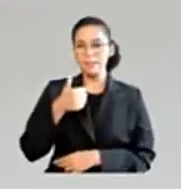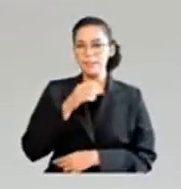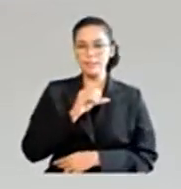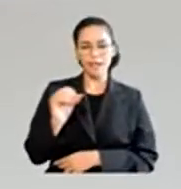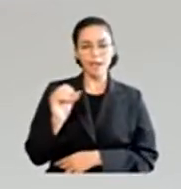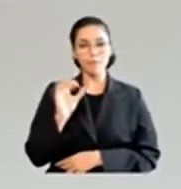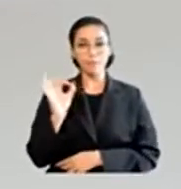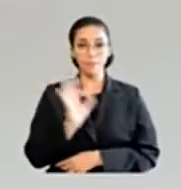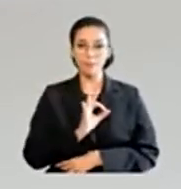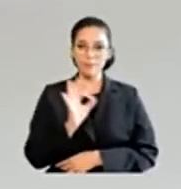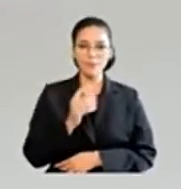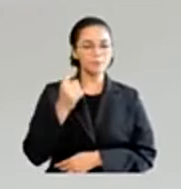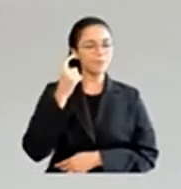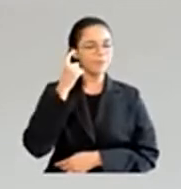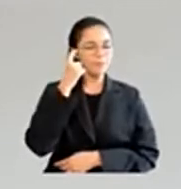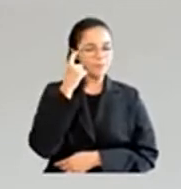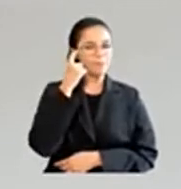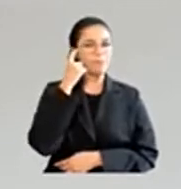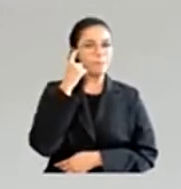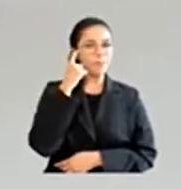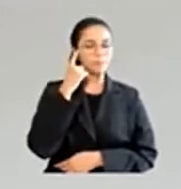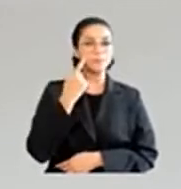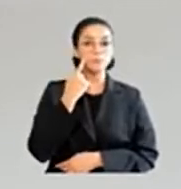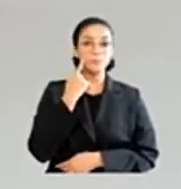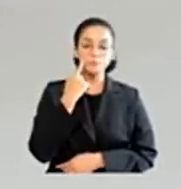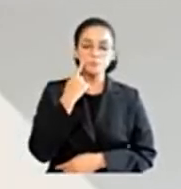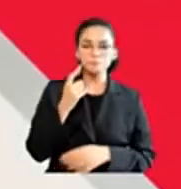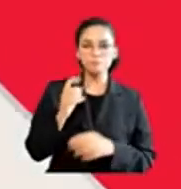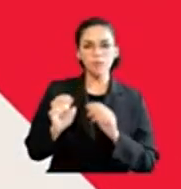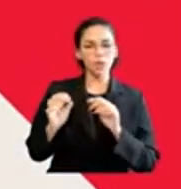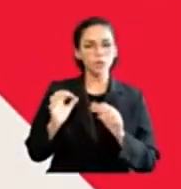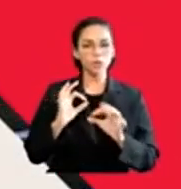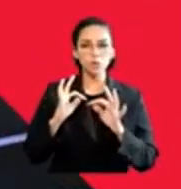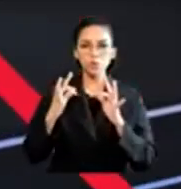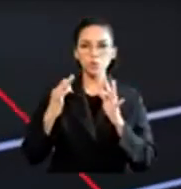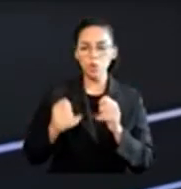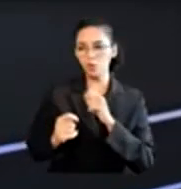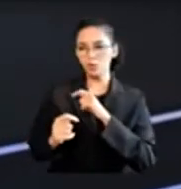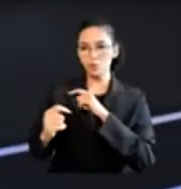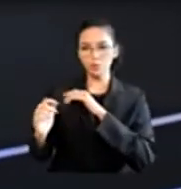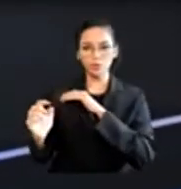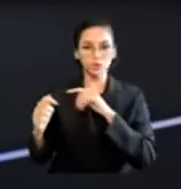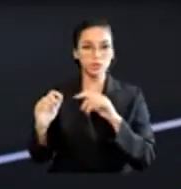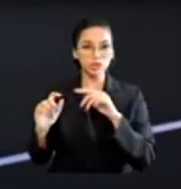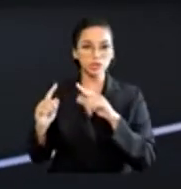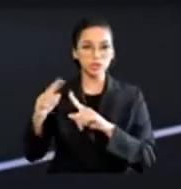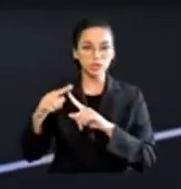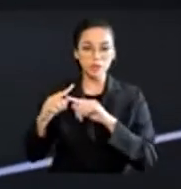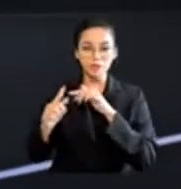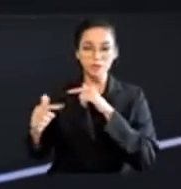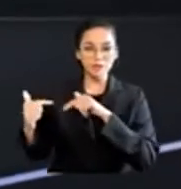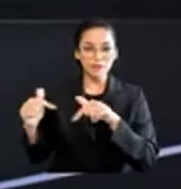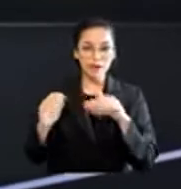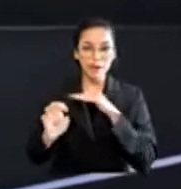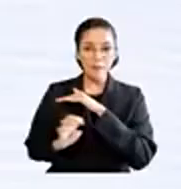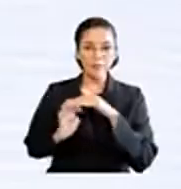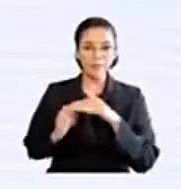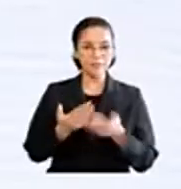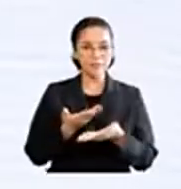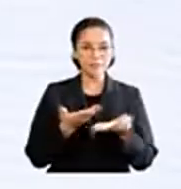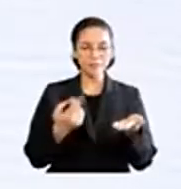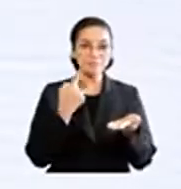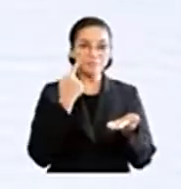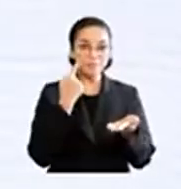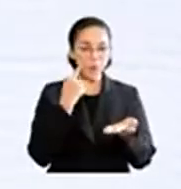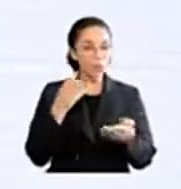pensadas para rentabilizar os diversos tipos de negócio. Com vocês, o novo Fiat Scudo e o